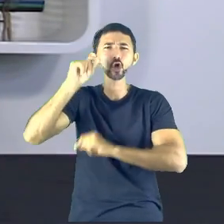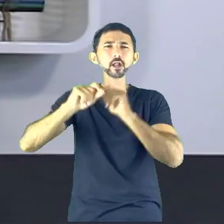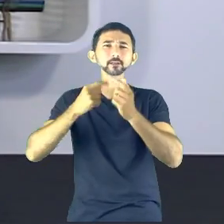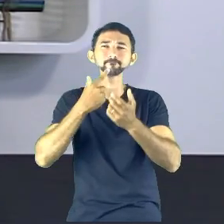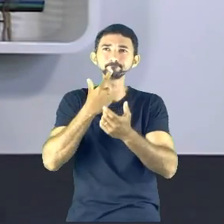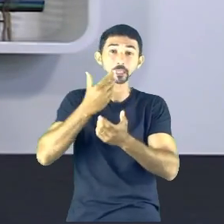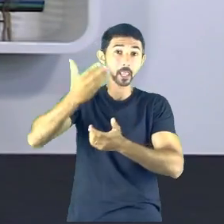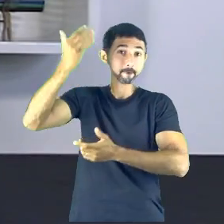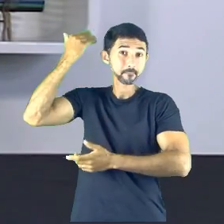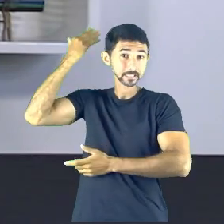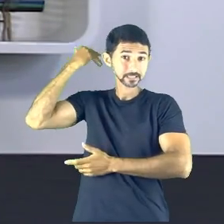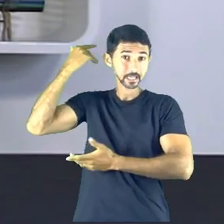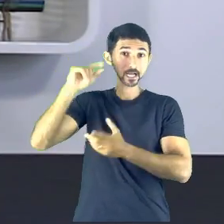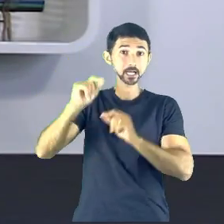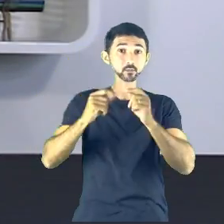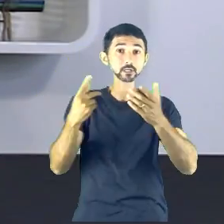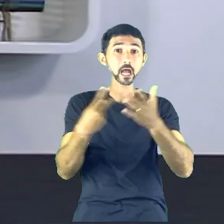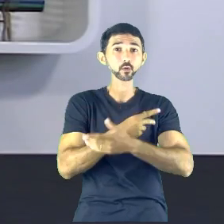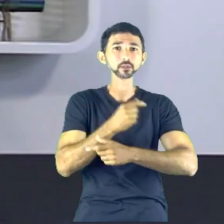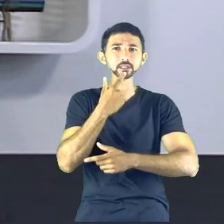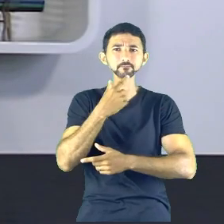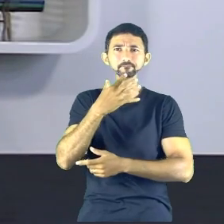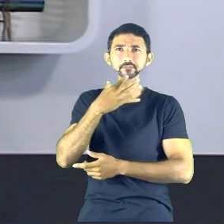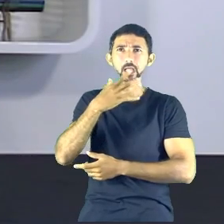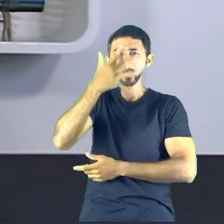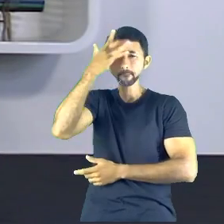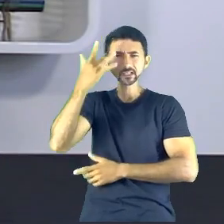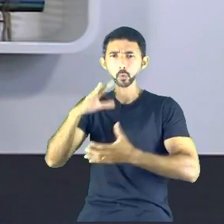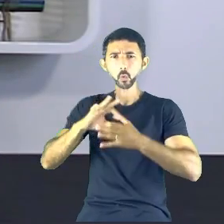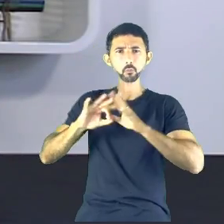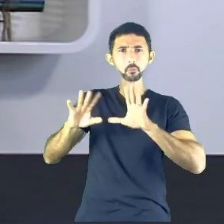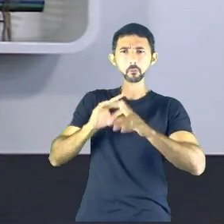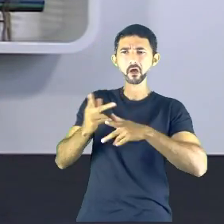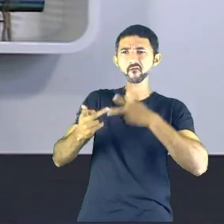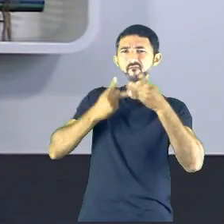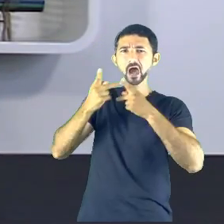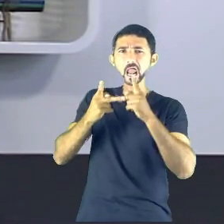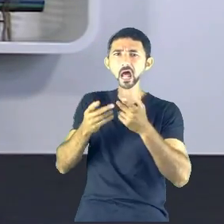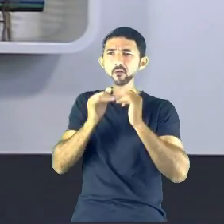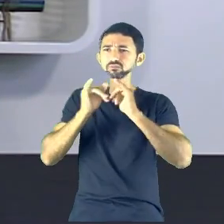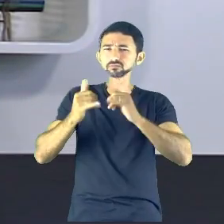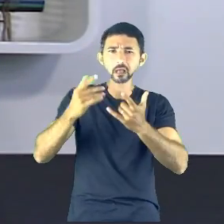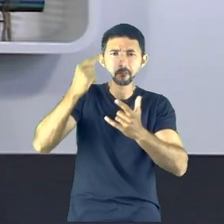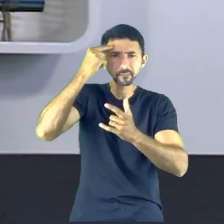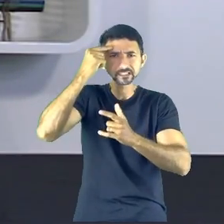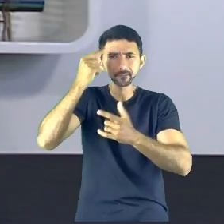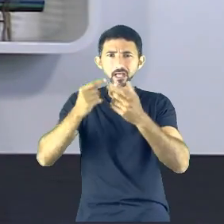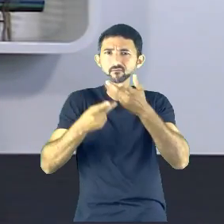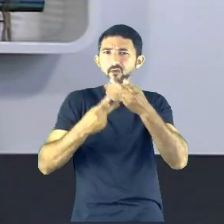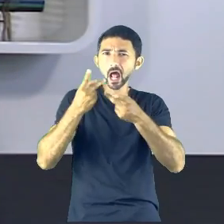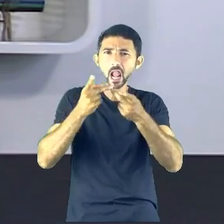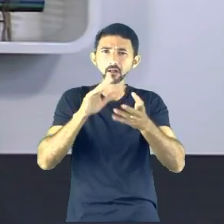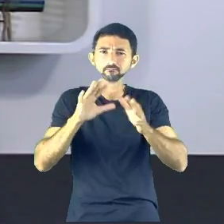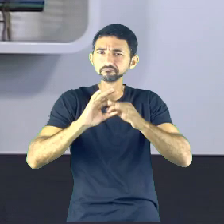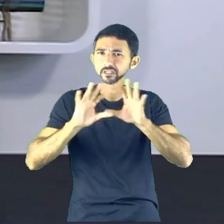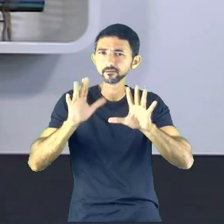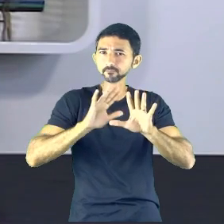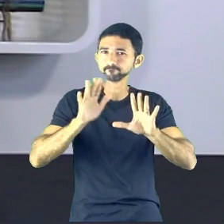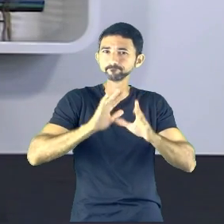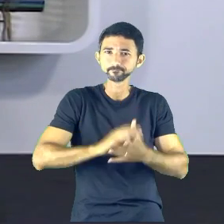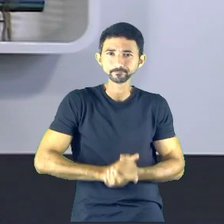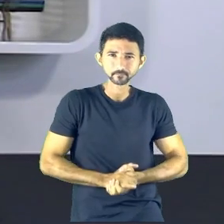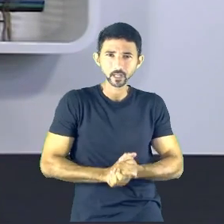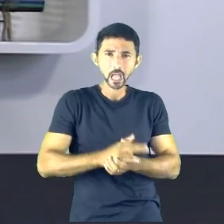às primeiras fábulas é que naquela época em que as pessoas não tinham muita liberdade de manifestar o pensamento